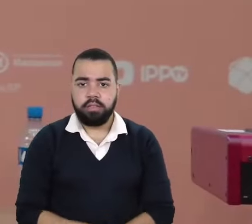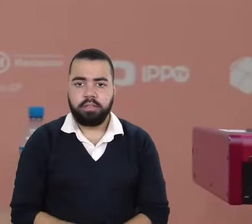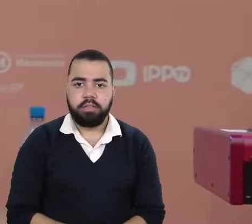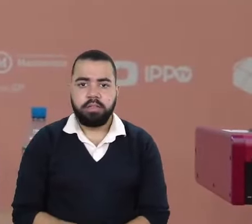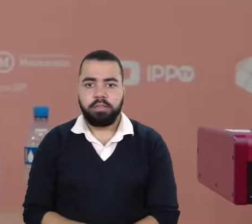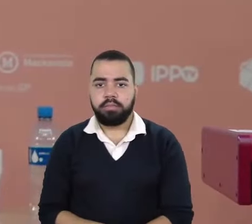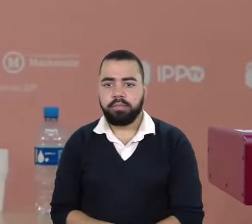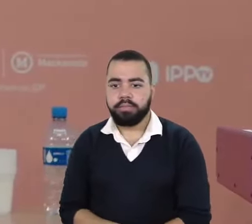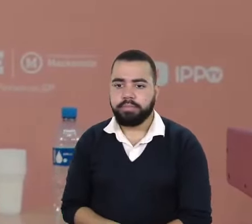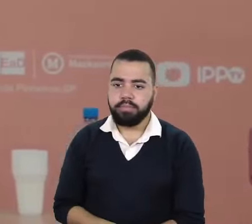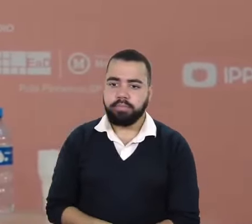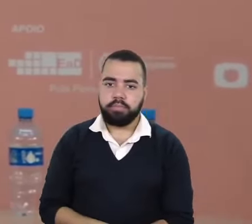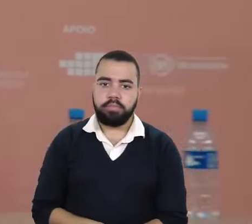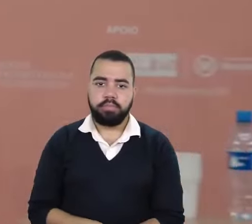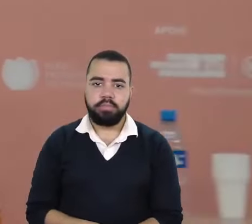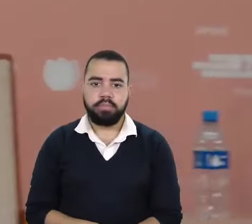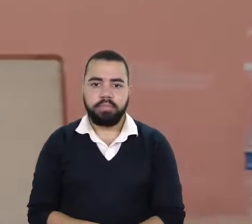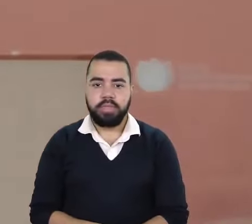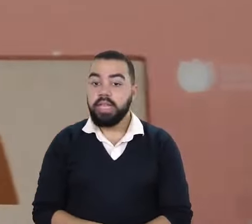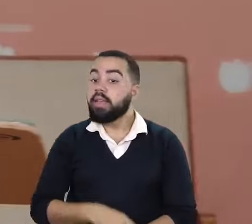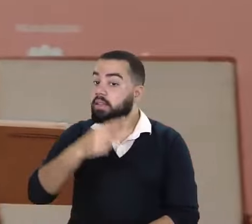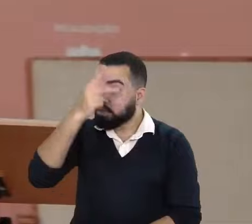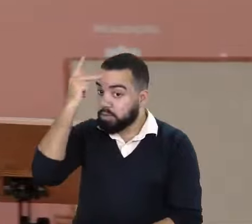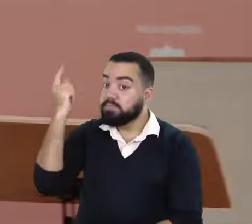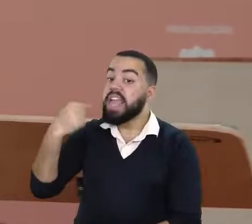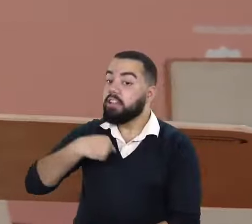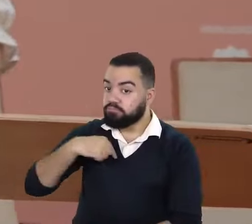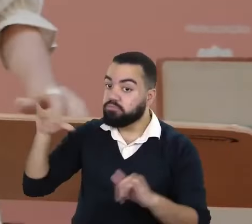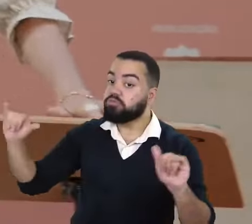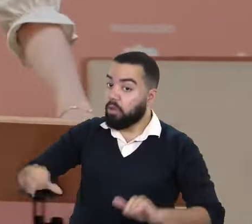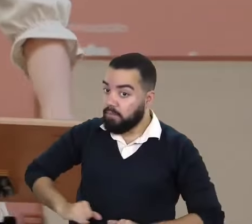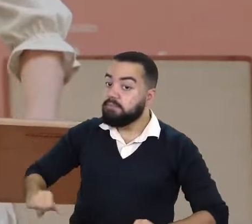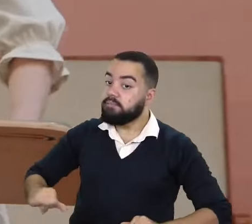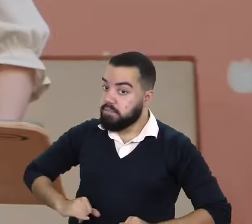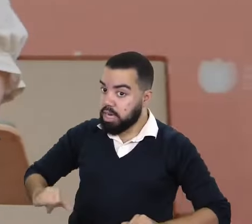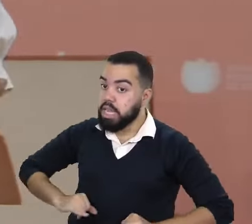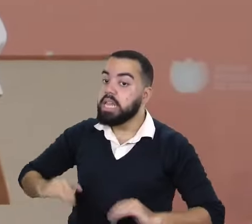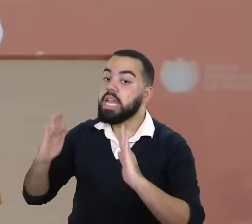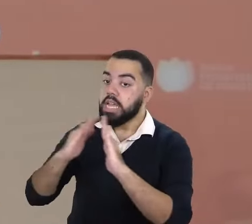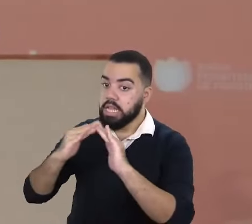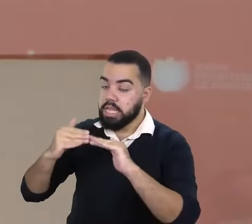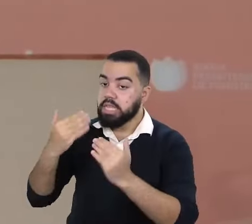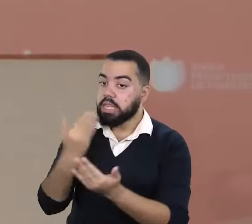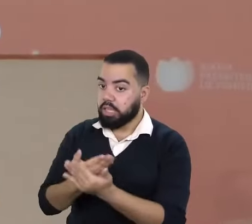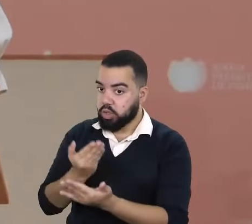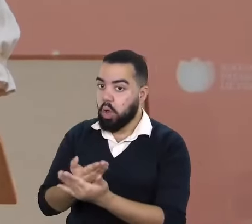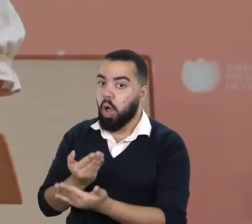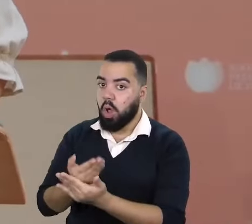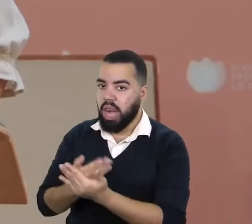cabelo vermelho. Entendeu? Gente, vocês não entendem o tanto de apelido que eu tive. a doidinha.